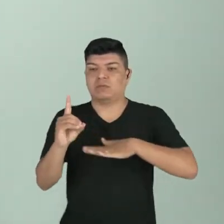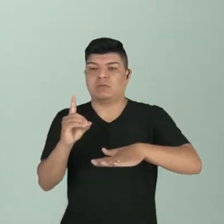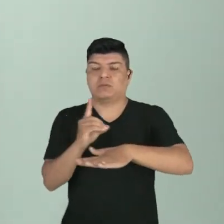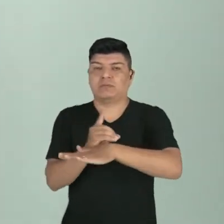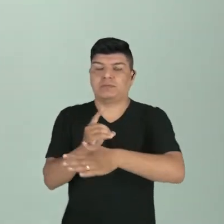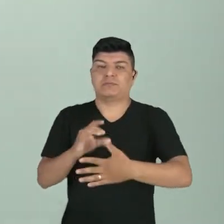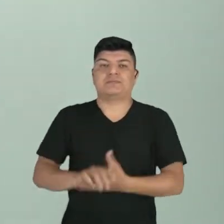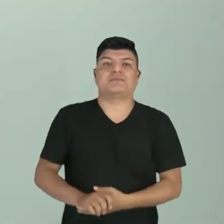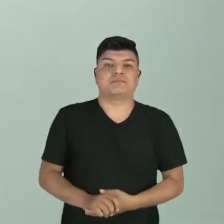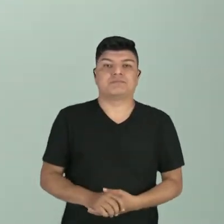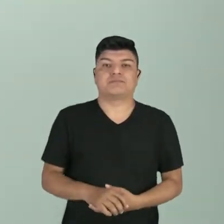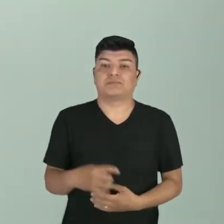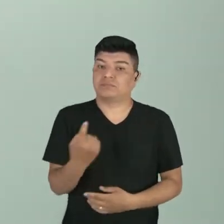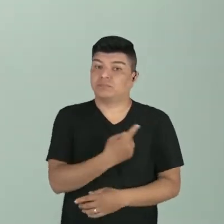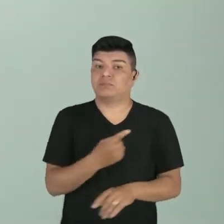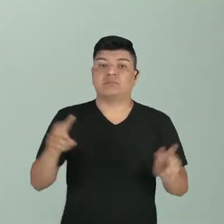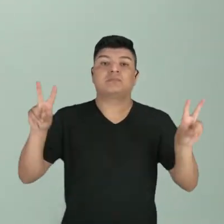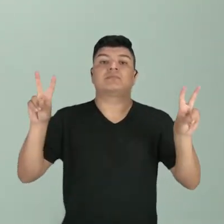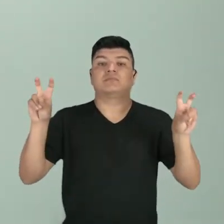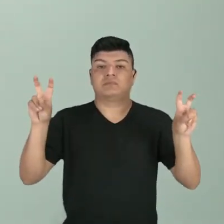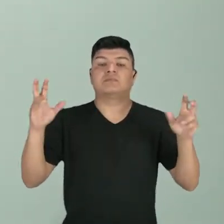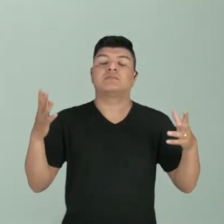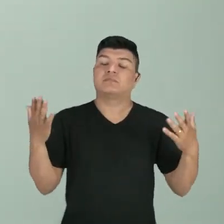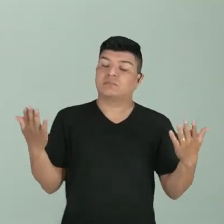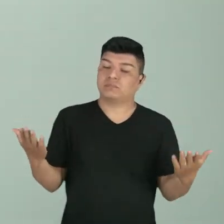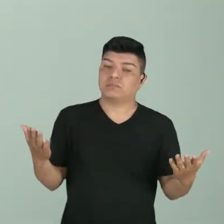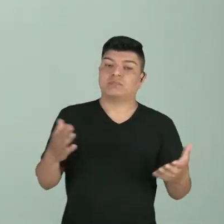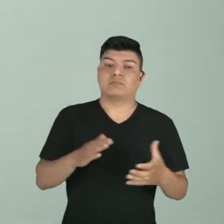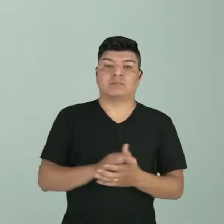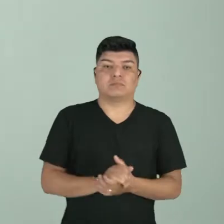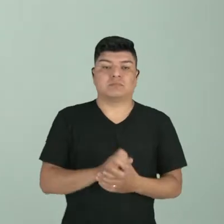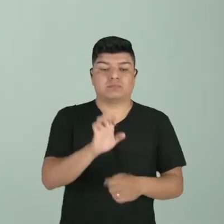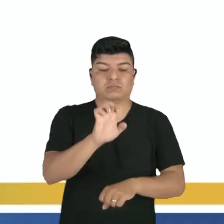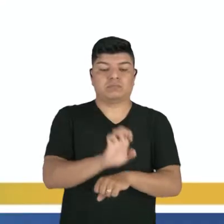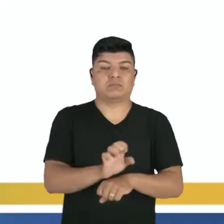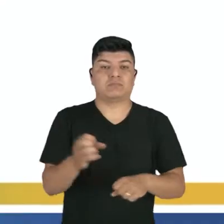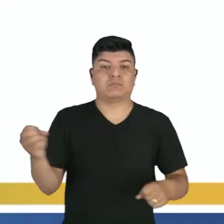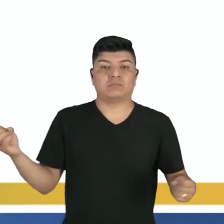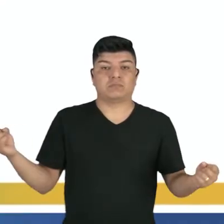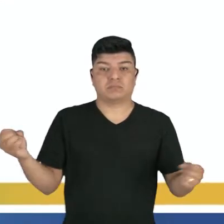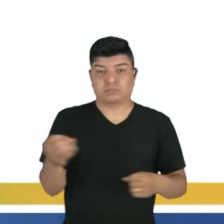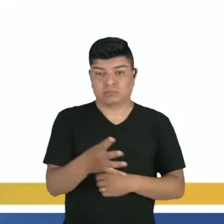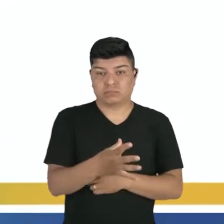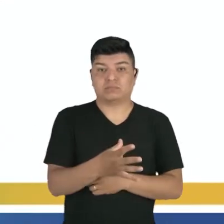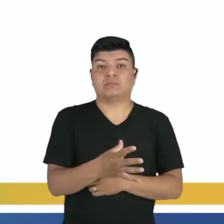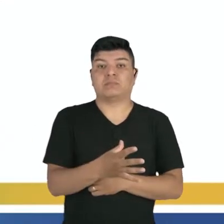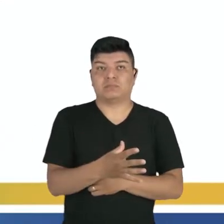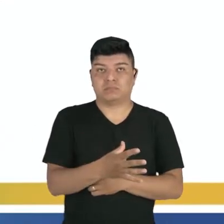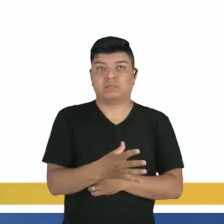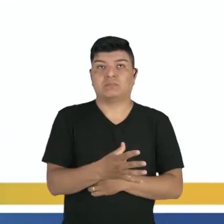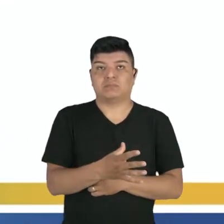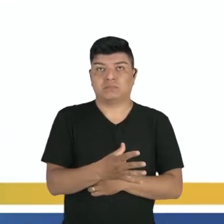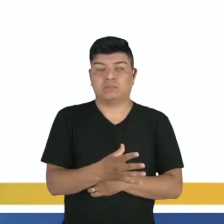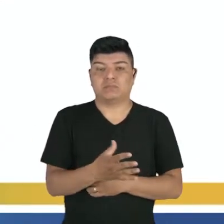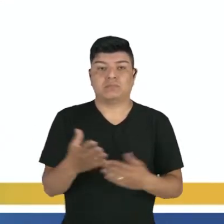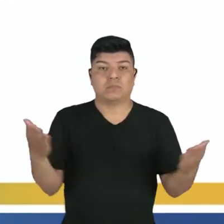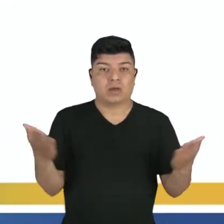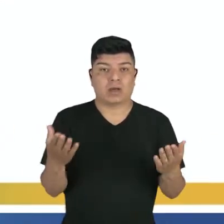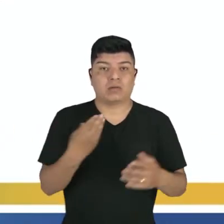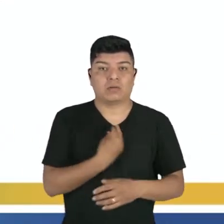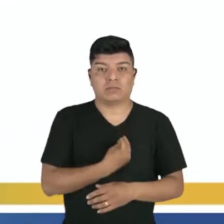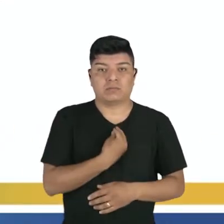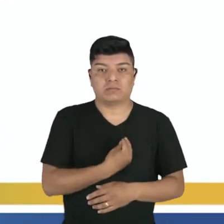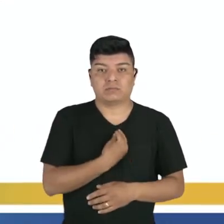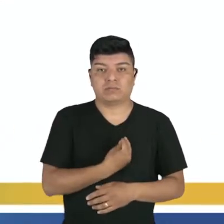o nosso tema, ele trata justamente a respeito do Estado moderno. O momento que nós vivemos